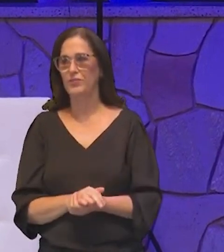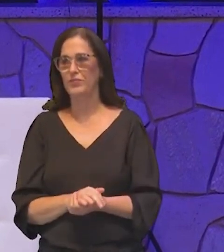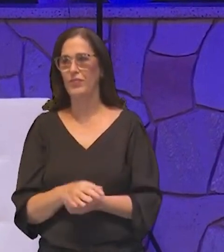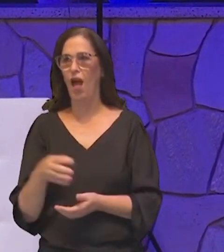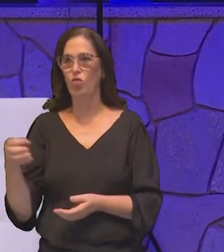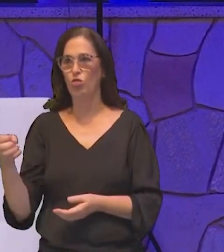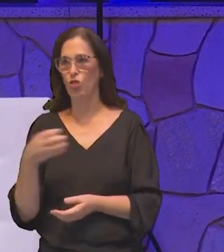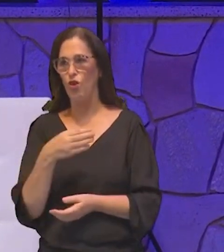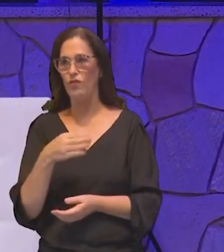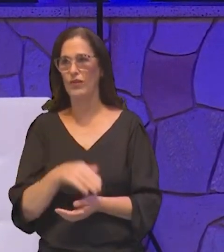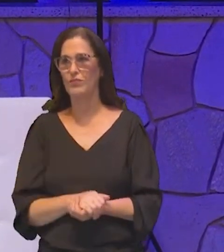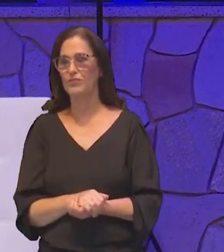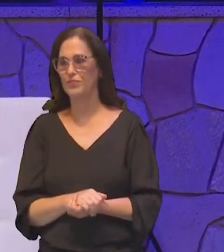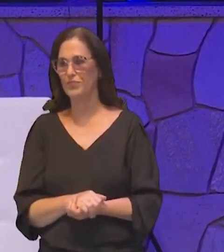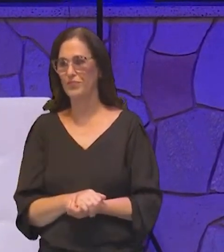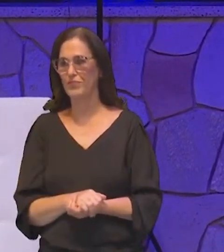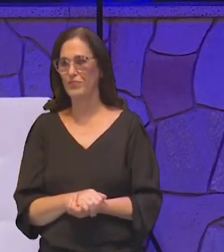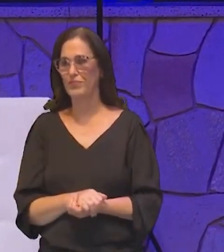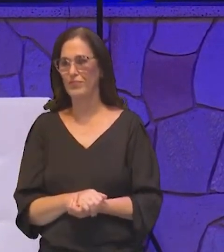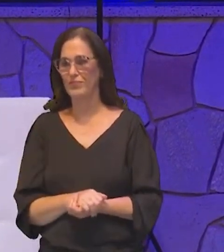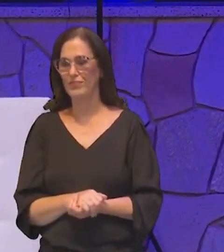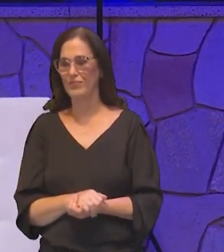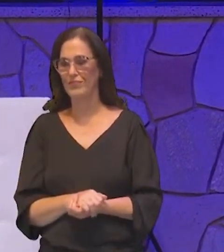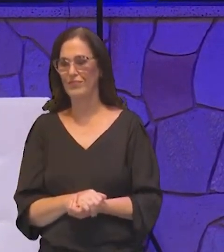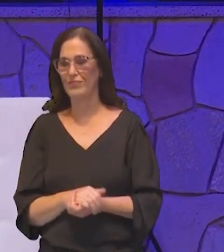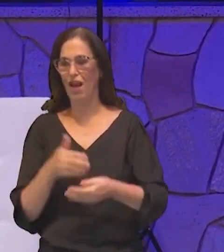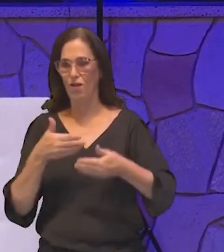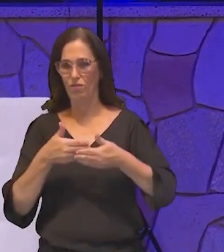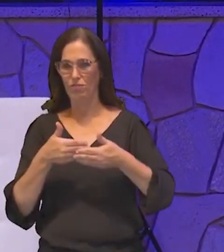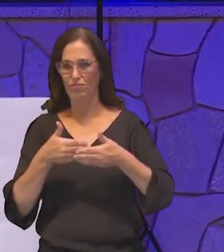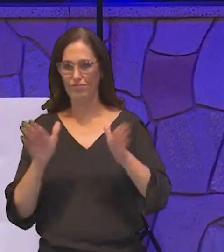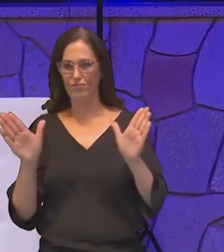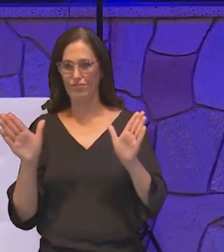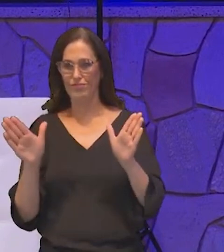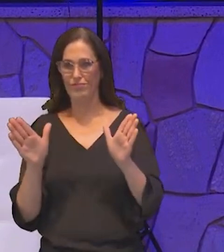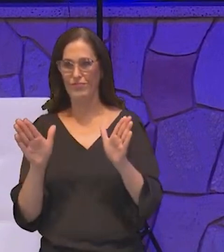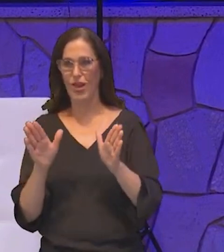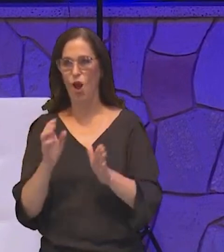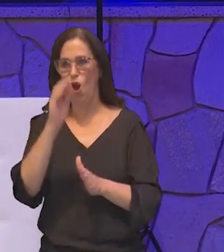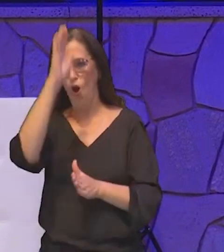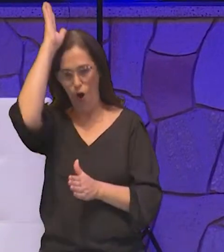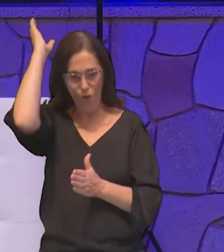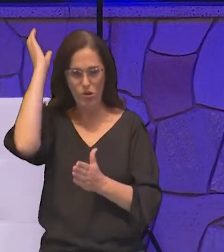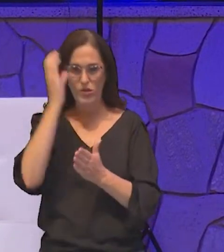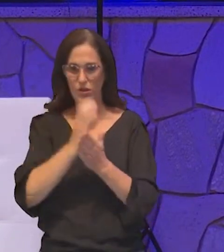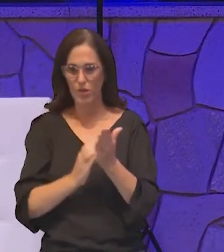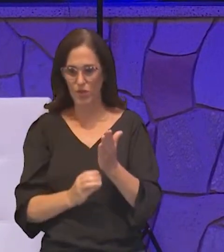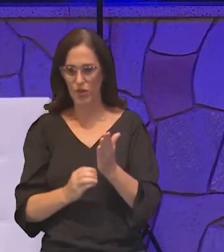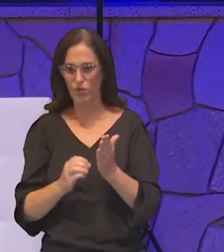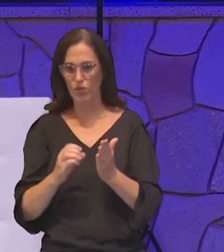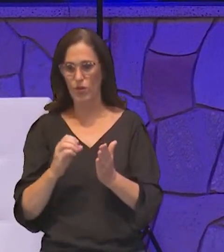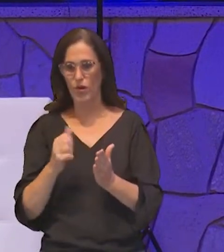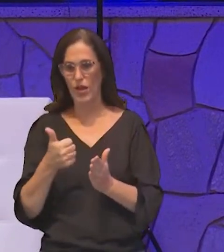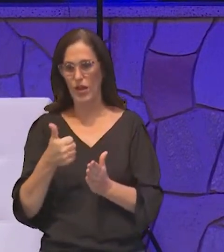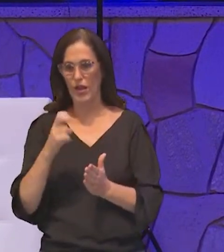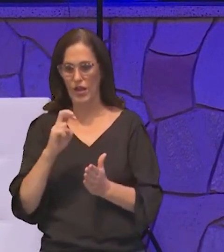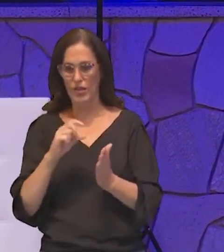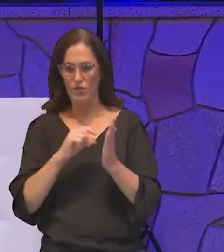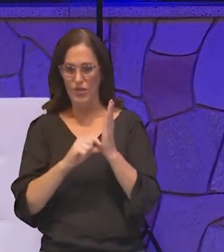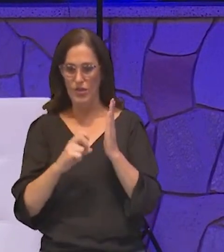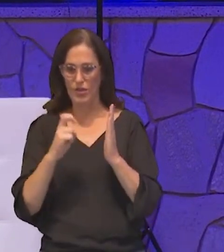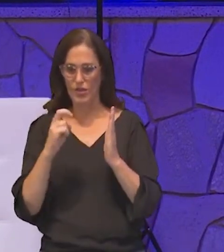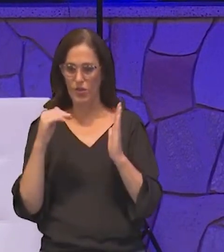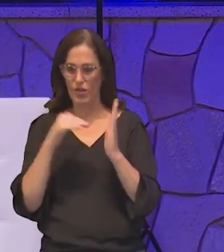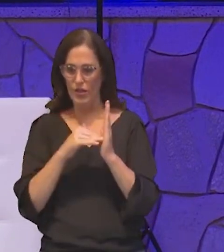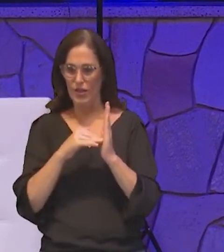nosso entendimento. Vamos abrir em Romanos 15, versículos de 5 a 7. Como o